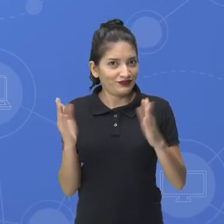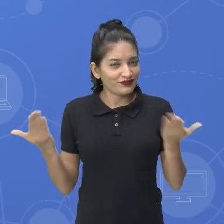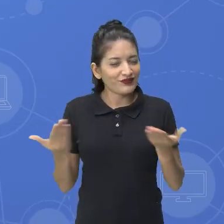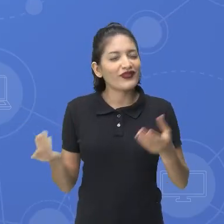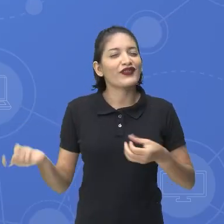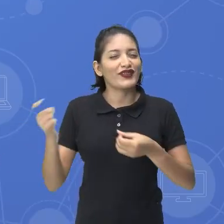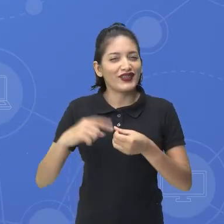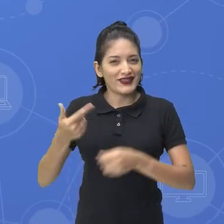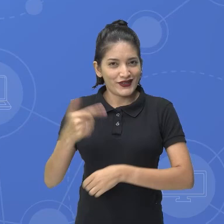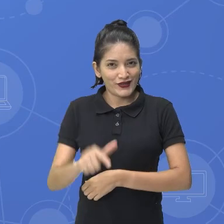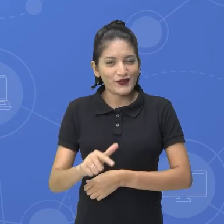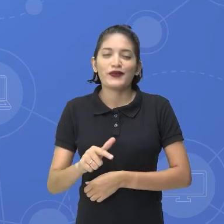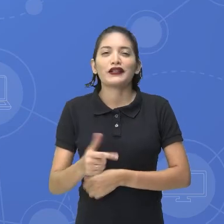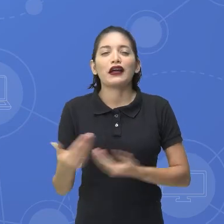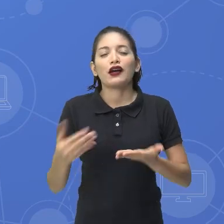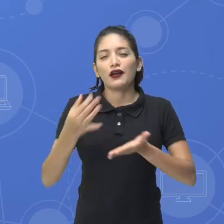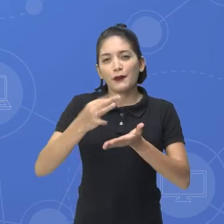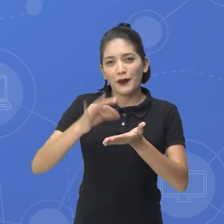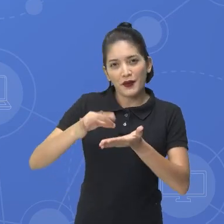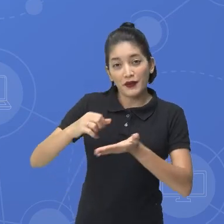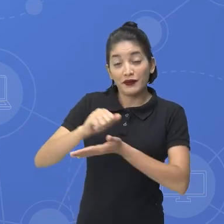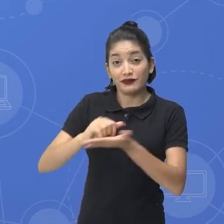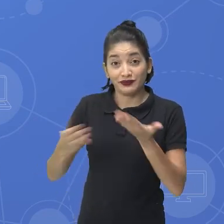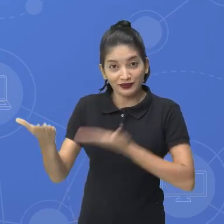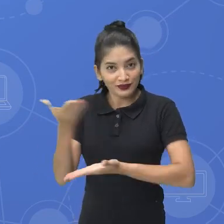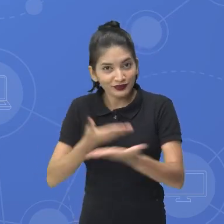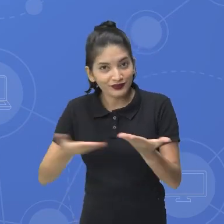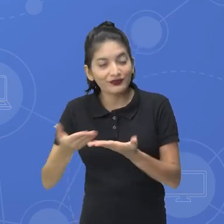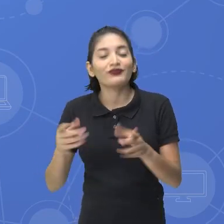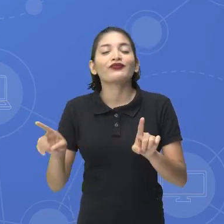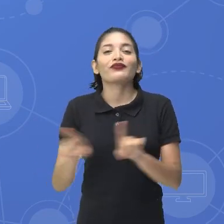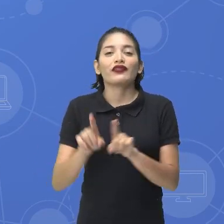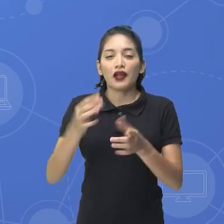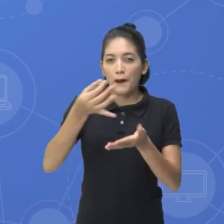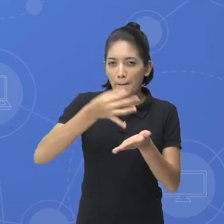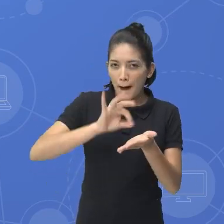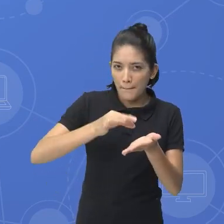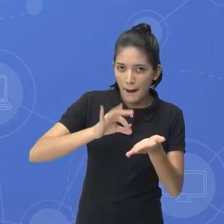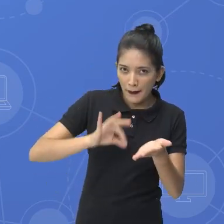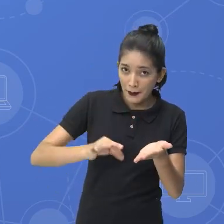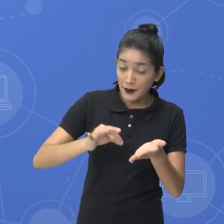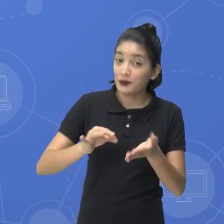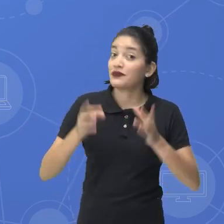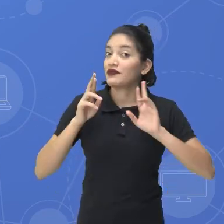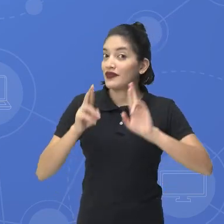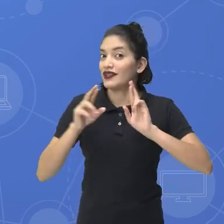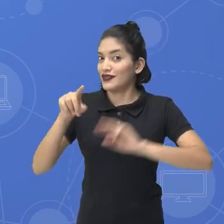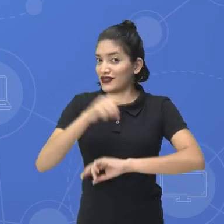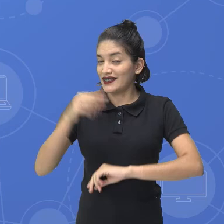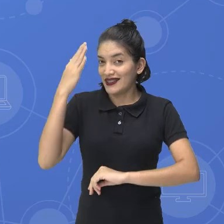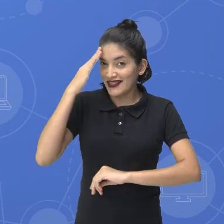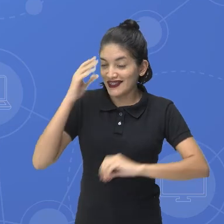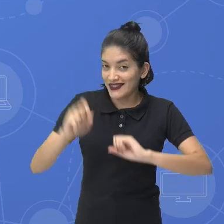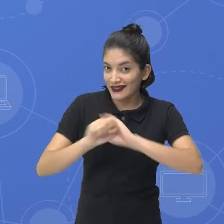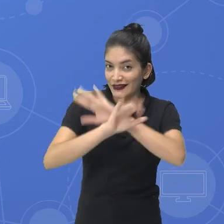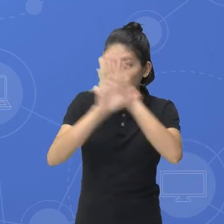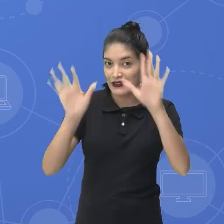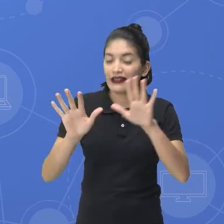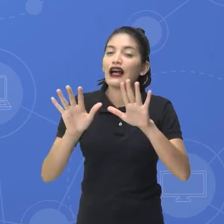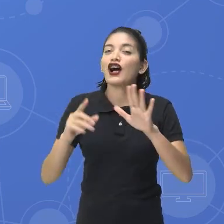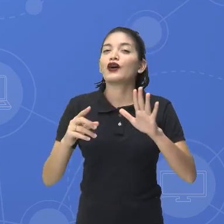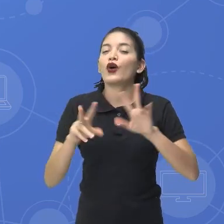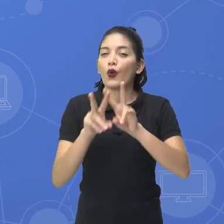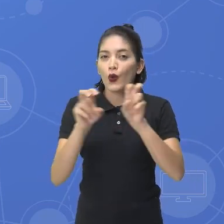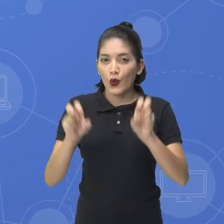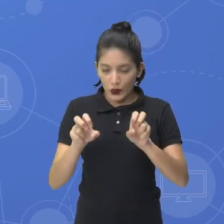voltamos para fazermos aqui a nossa interatividade e, consequentemente, a nossa correção. Espero aí que você tenha compreendido sobre o nosso